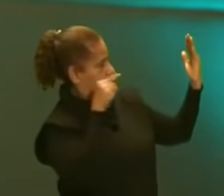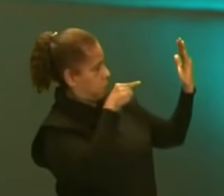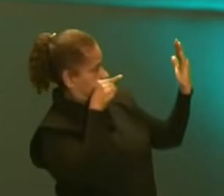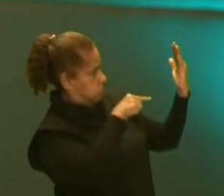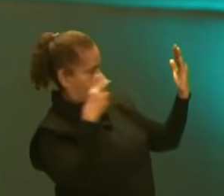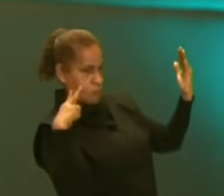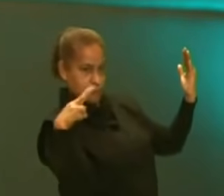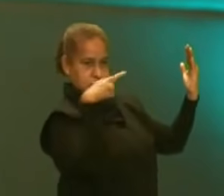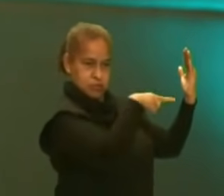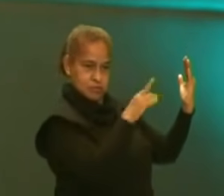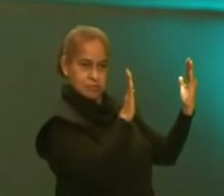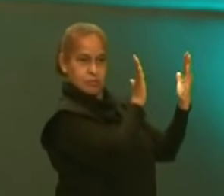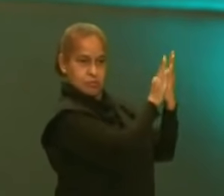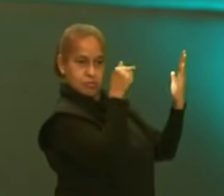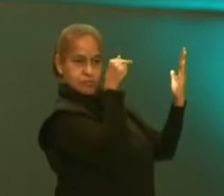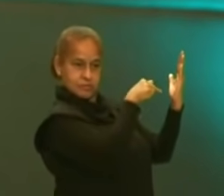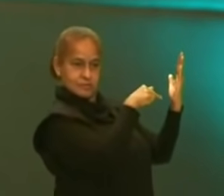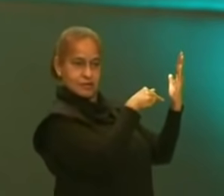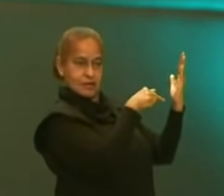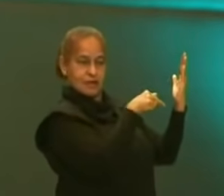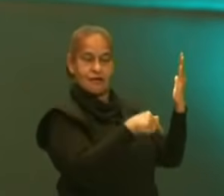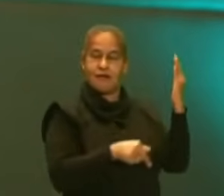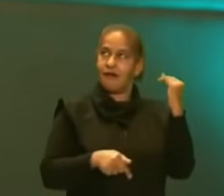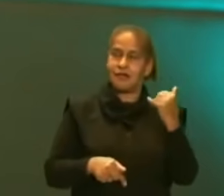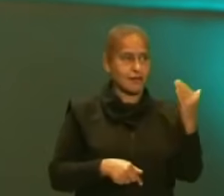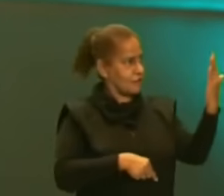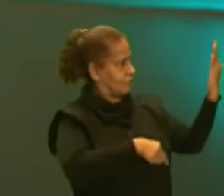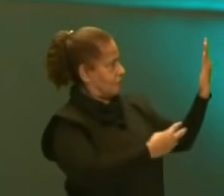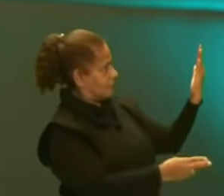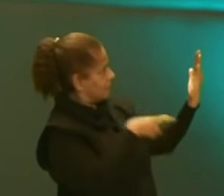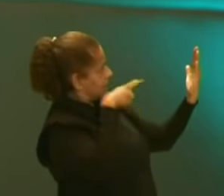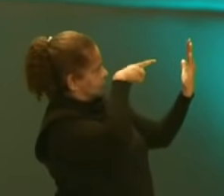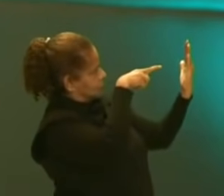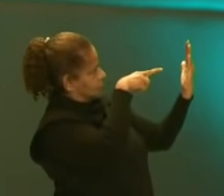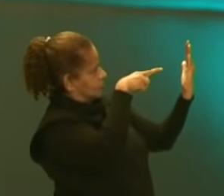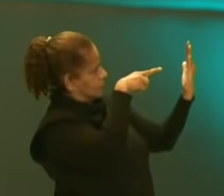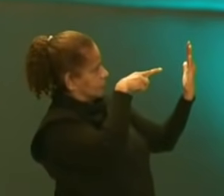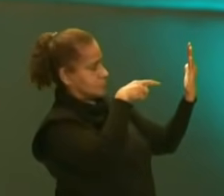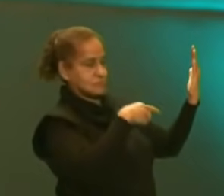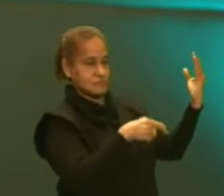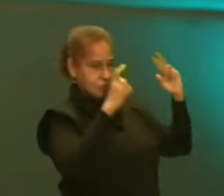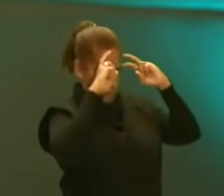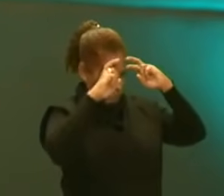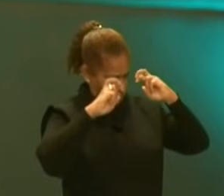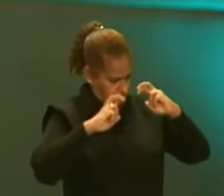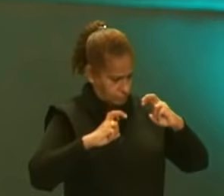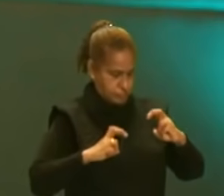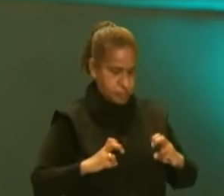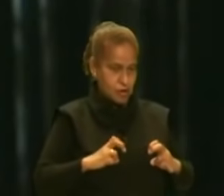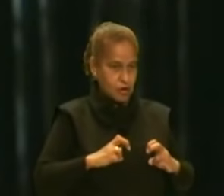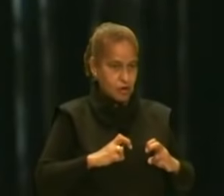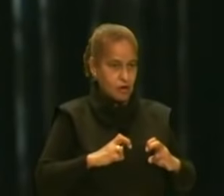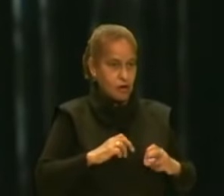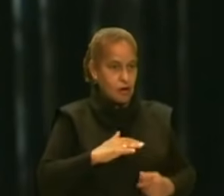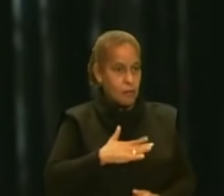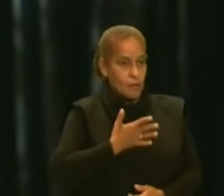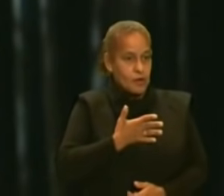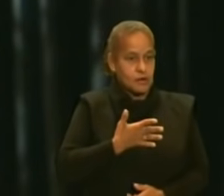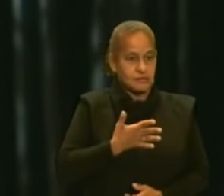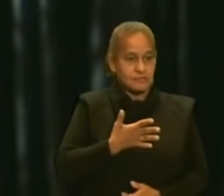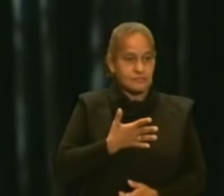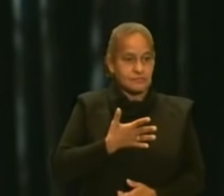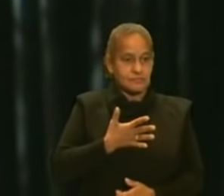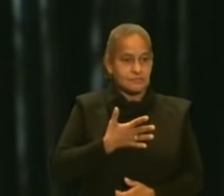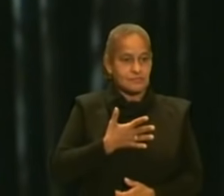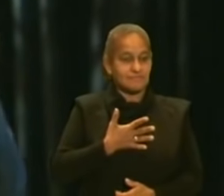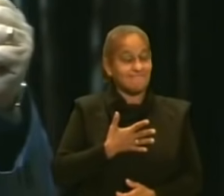vendo nesse espelho? E aí ele olhou para ele bem no espelho, e levou um choque.